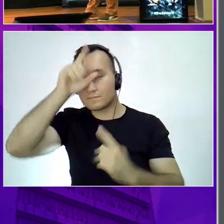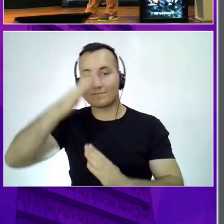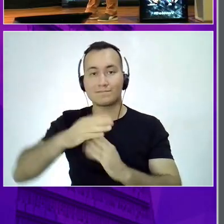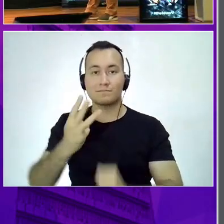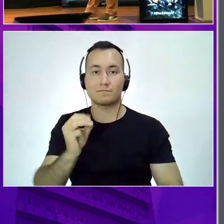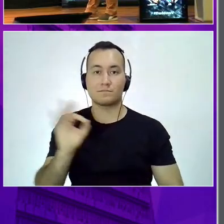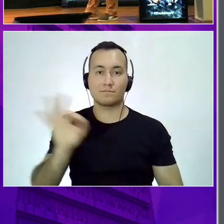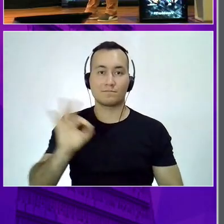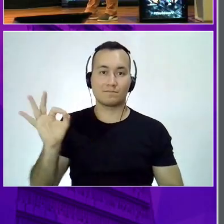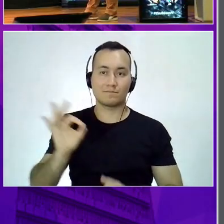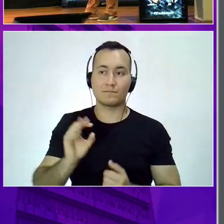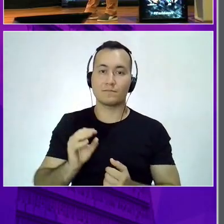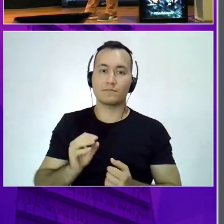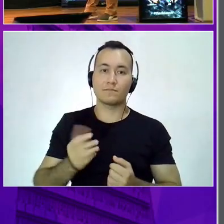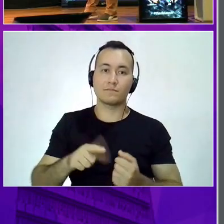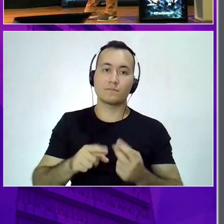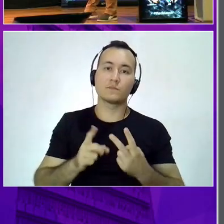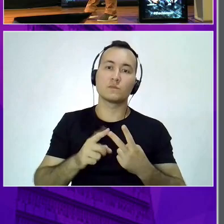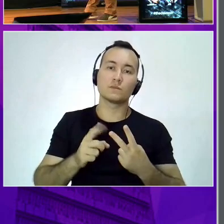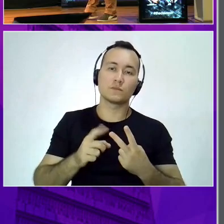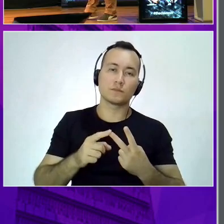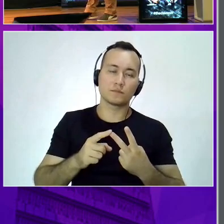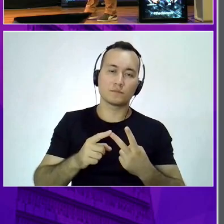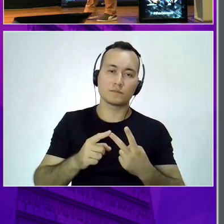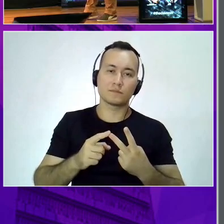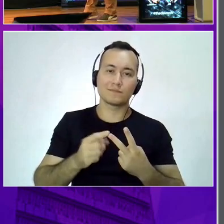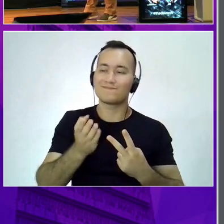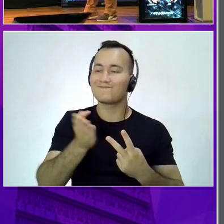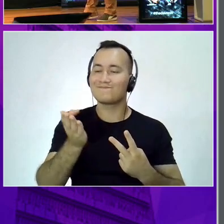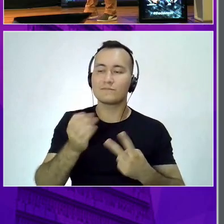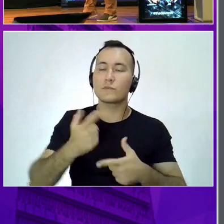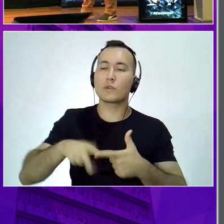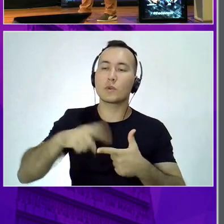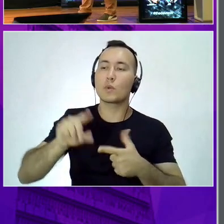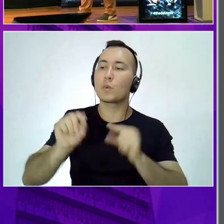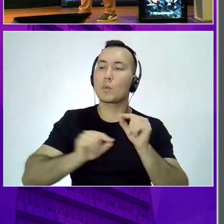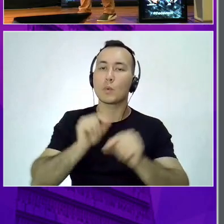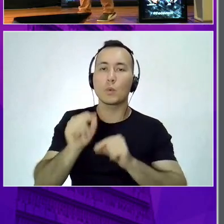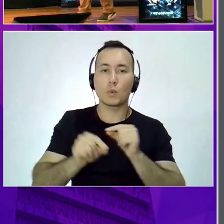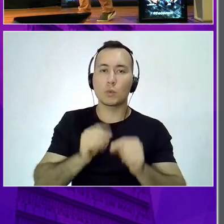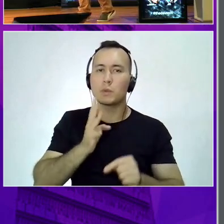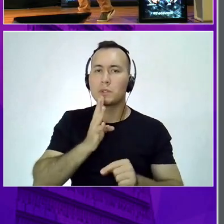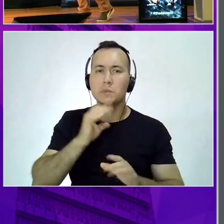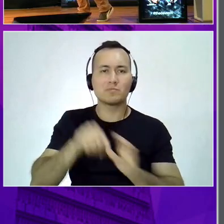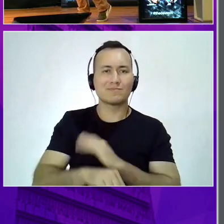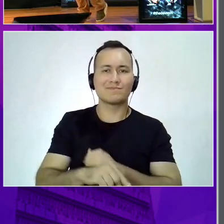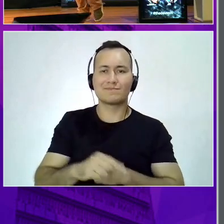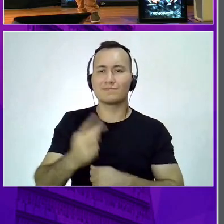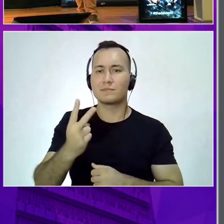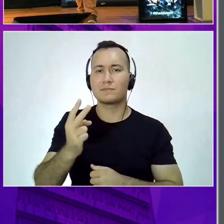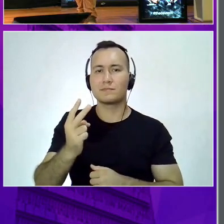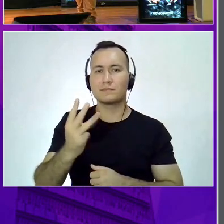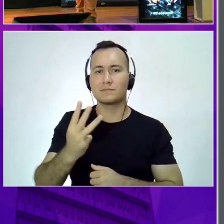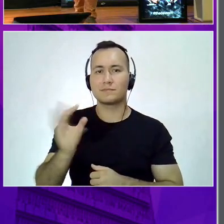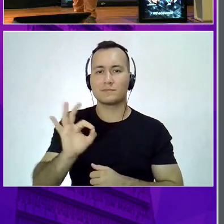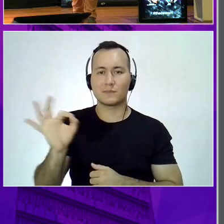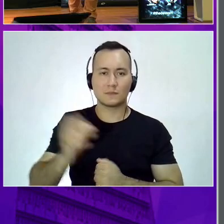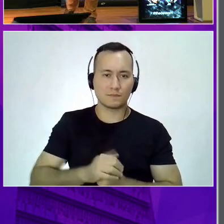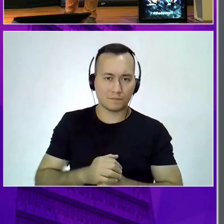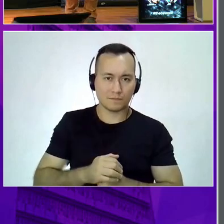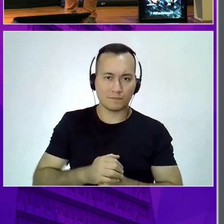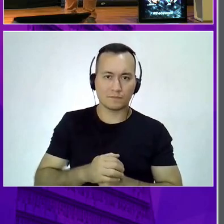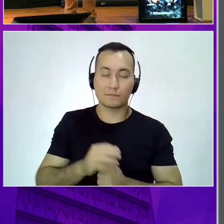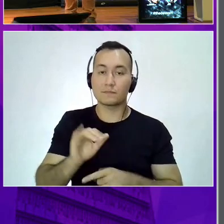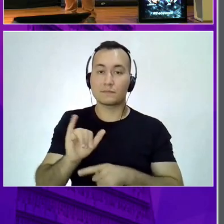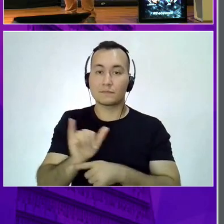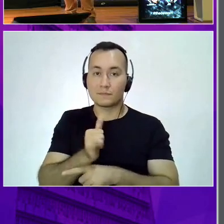falta de entendimento do problema, com 23%, e faltam técnicas e métodos, 5%. Então, na prática, a gente